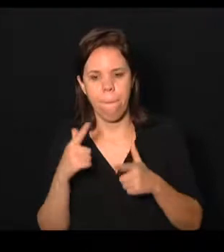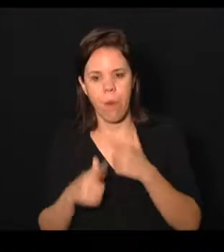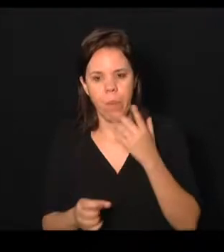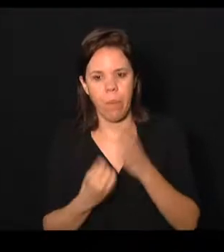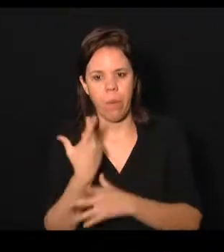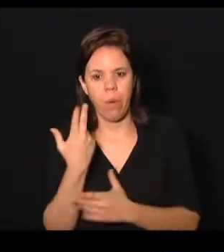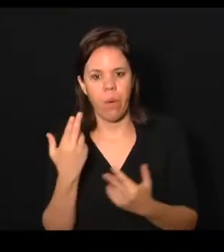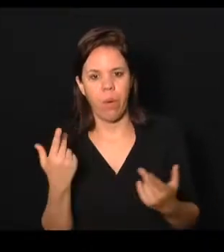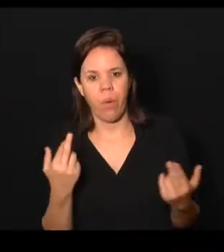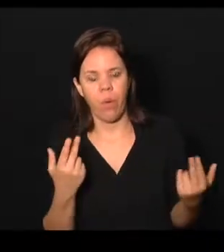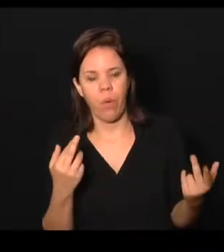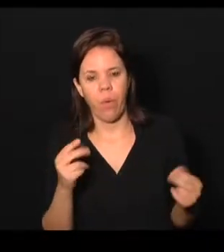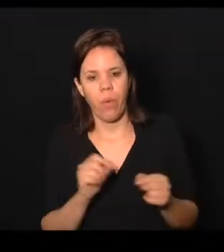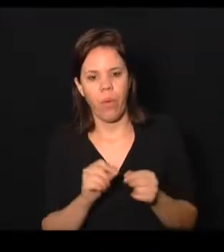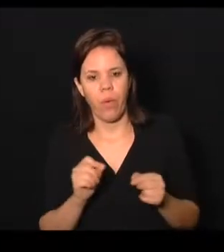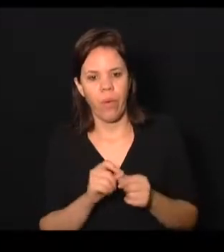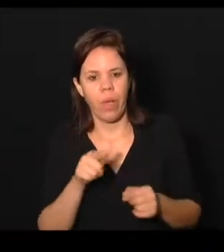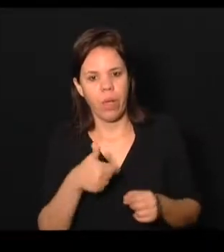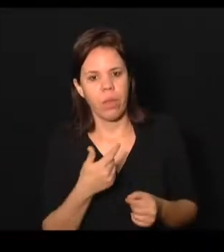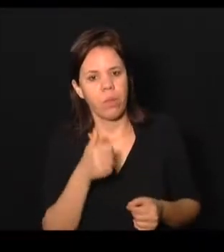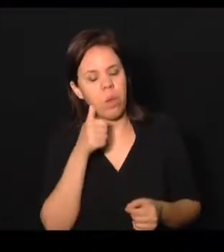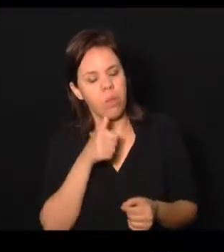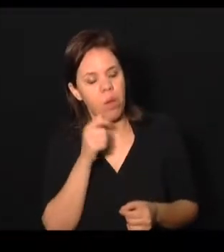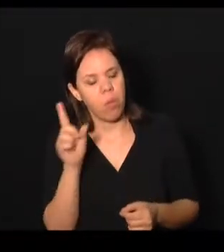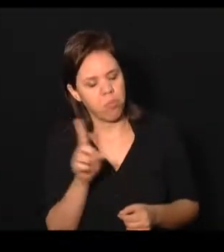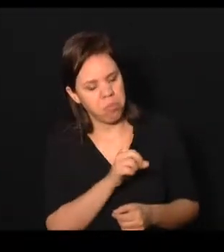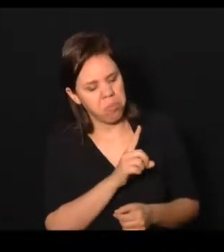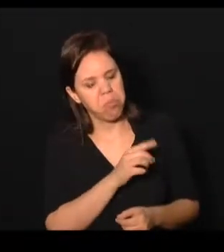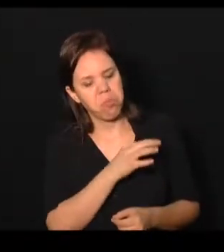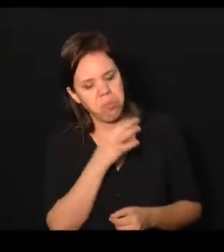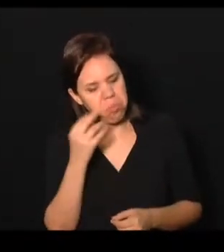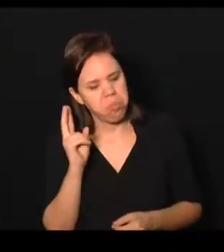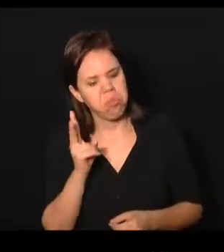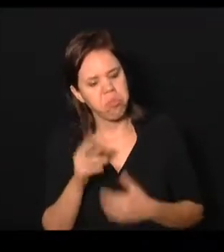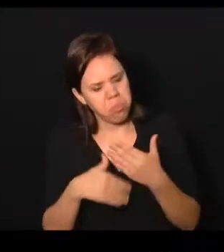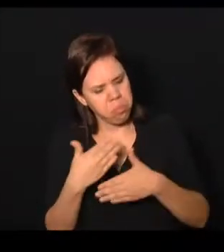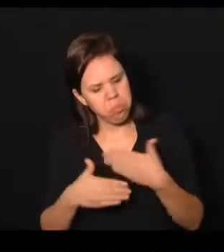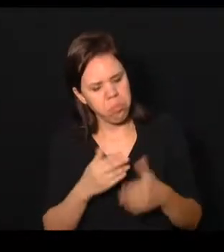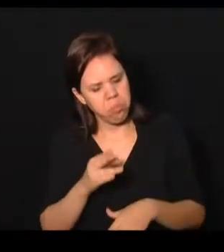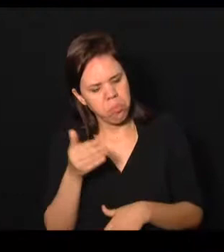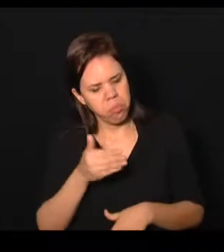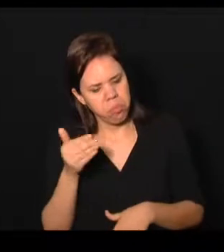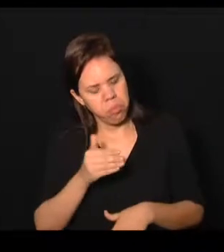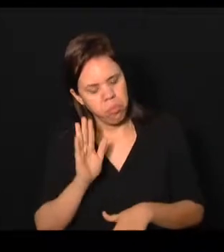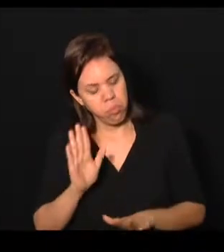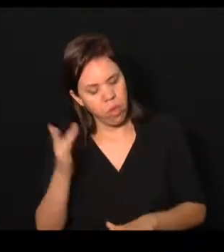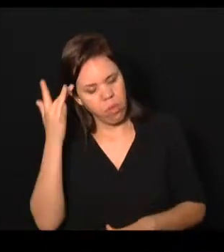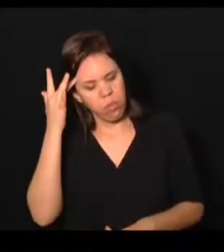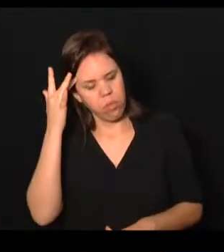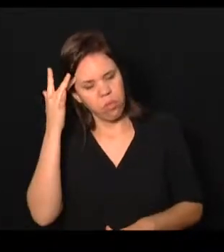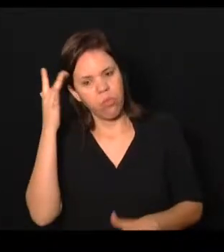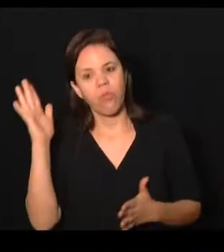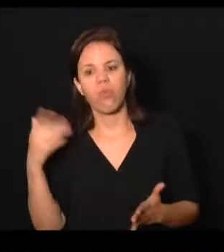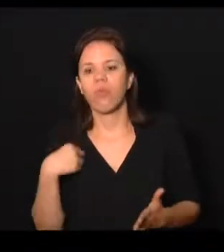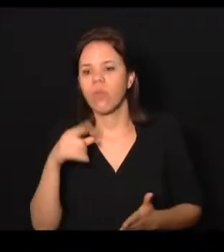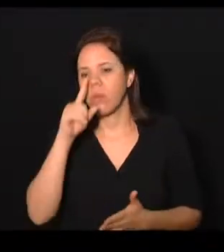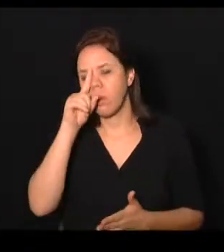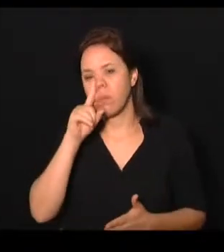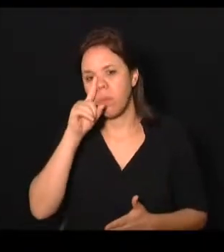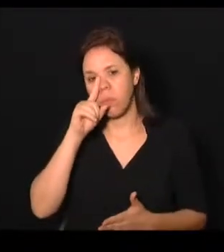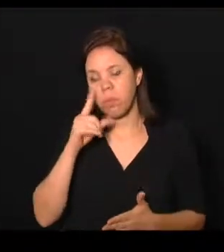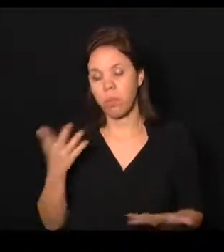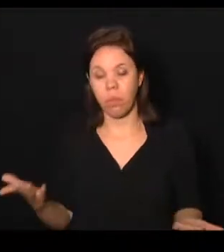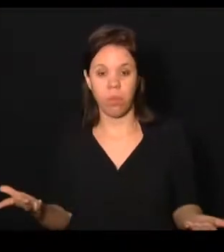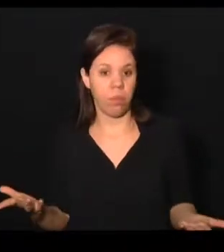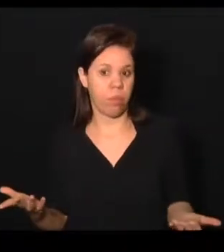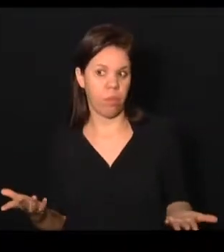caso que eu falei, uma moça muito bem intencionada, era doadora de repetição também, mas ela achou que aquela situação de risco que ela se expôs